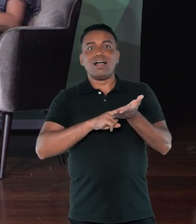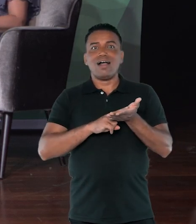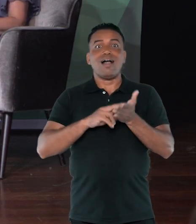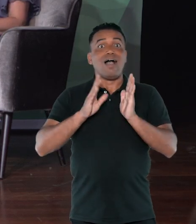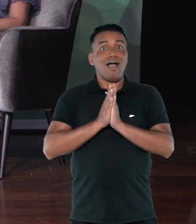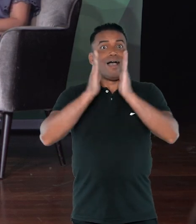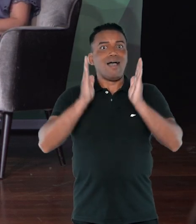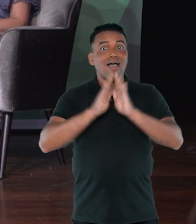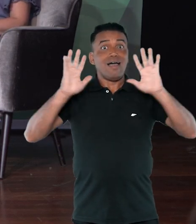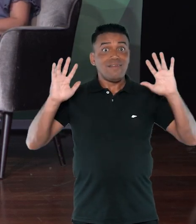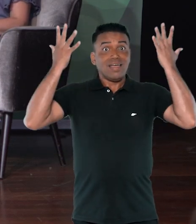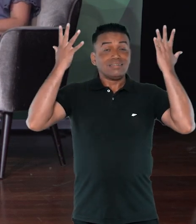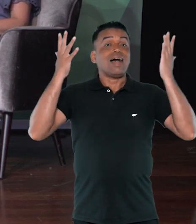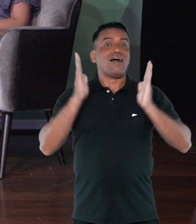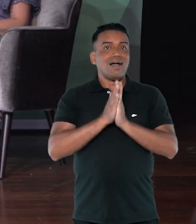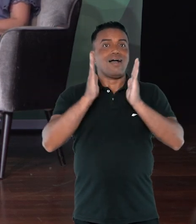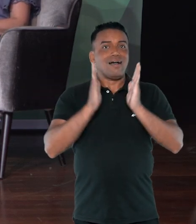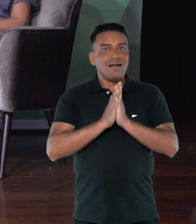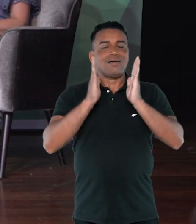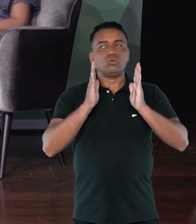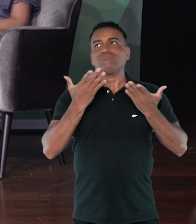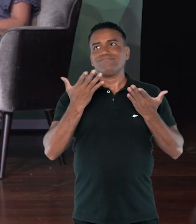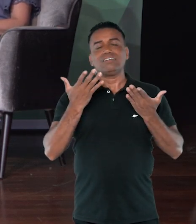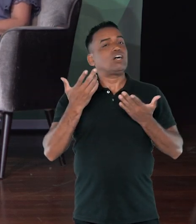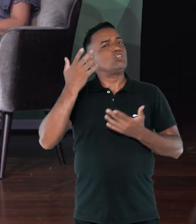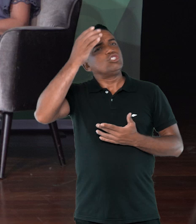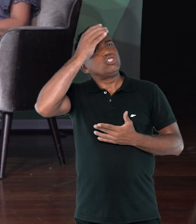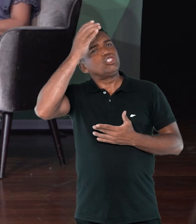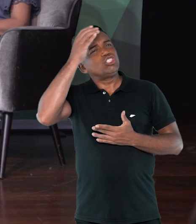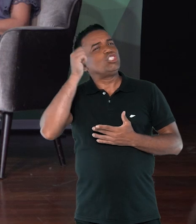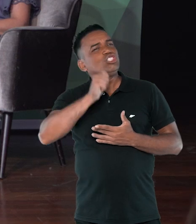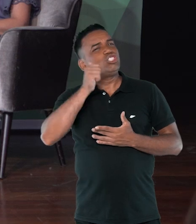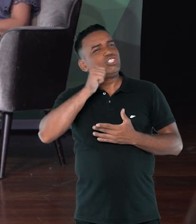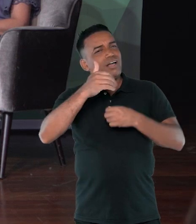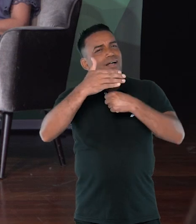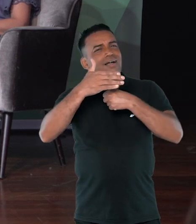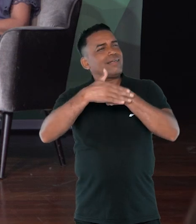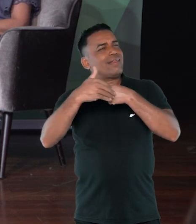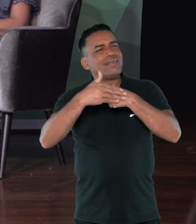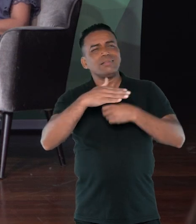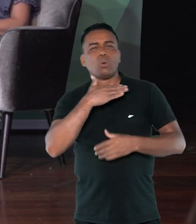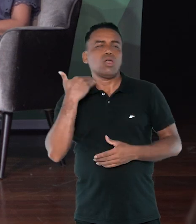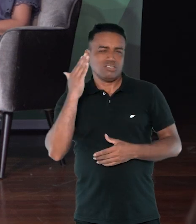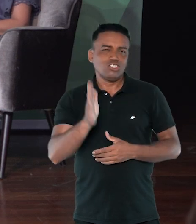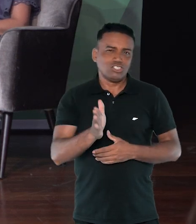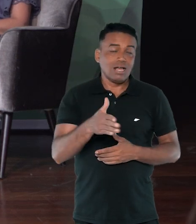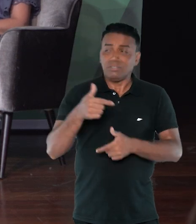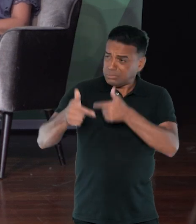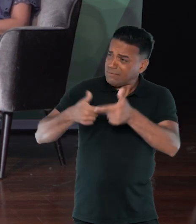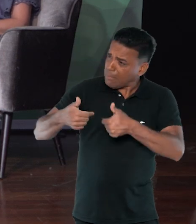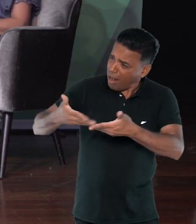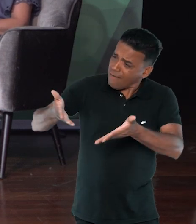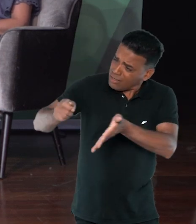muito elogiadas, né? E uma tia muito querida, que não está mais aqui também, disse: você tinha que trabalhar com